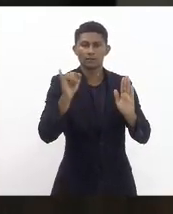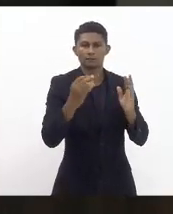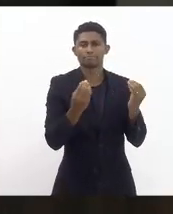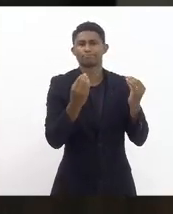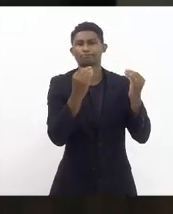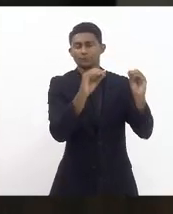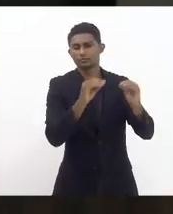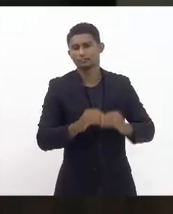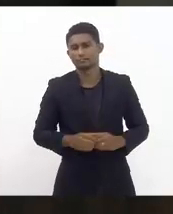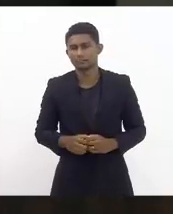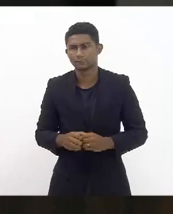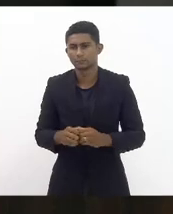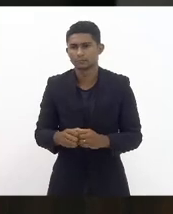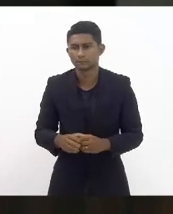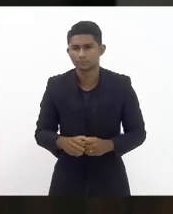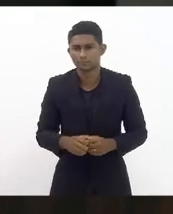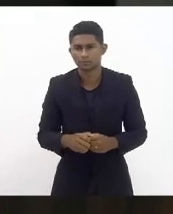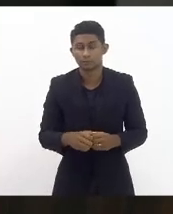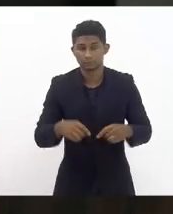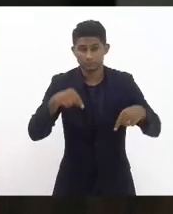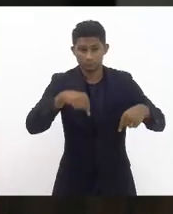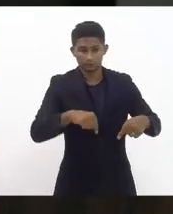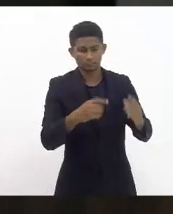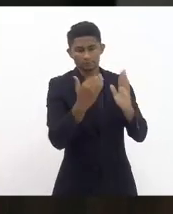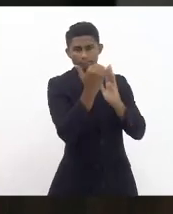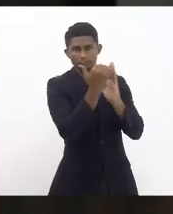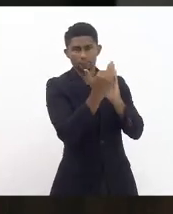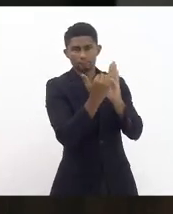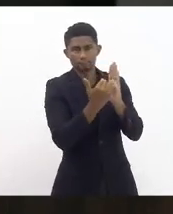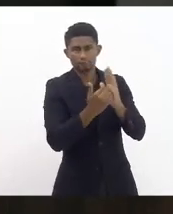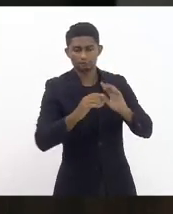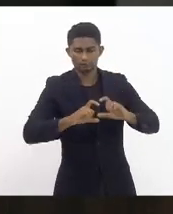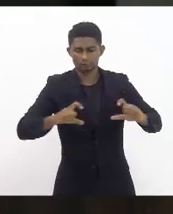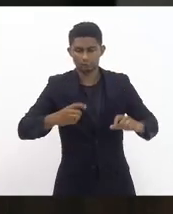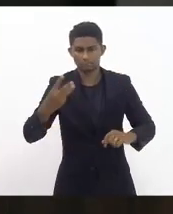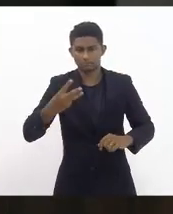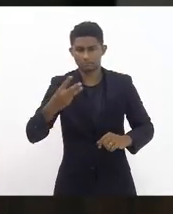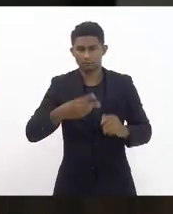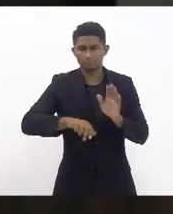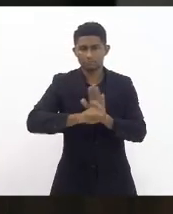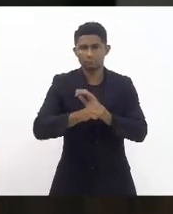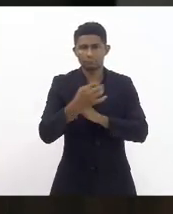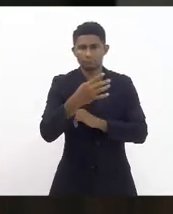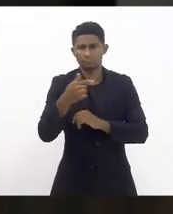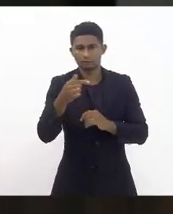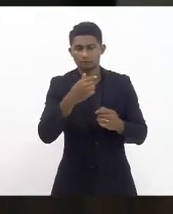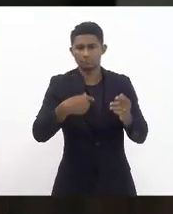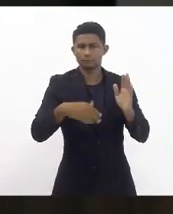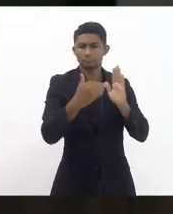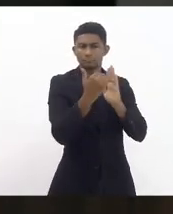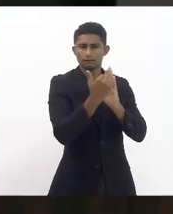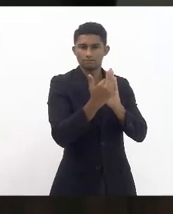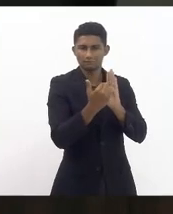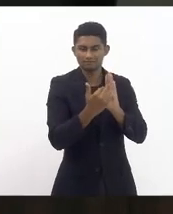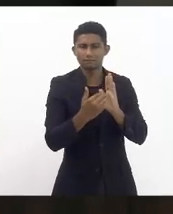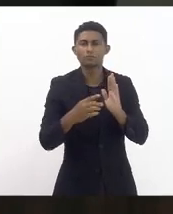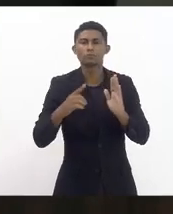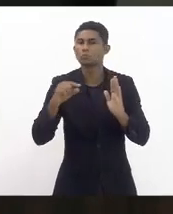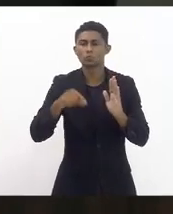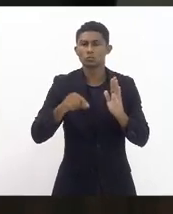publicação. Incluídos na ordem do dia, de acordo com o parágrafo 3º do artigo 47 do Regimento Interno, em tramitação